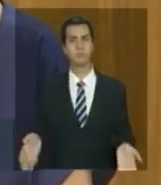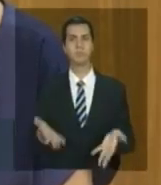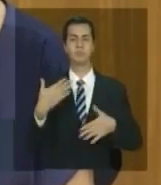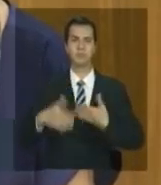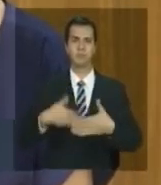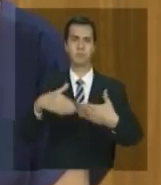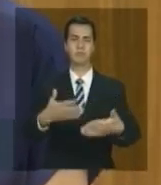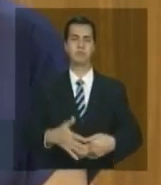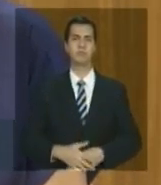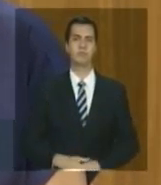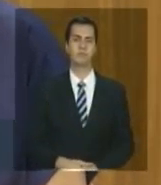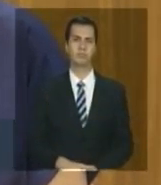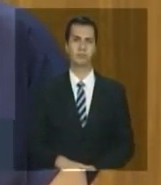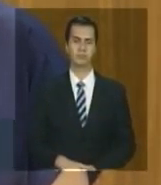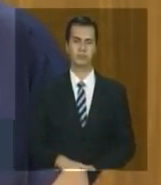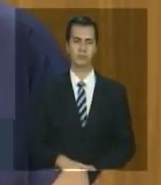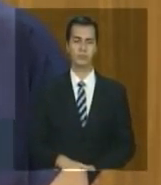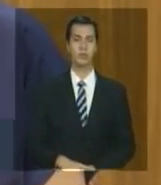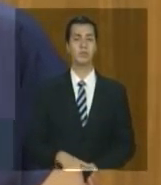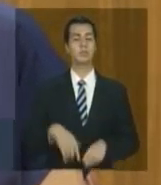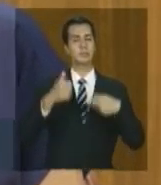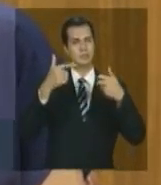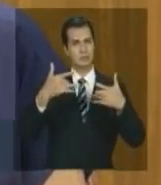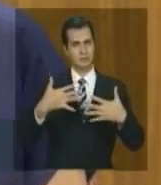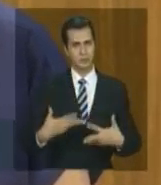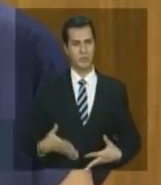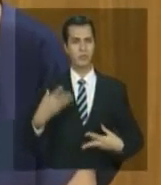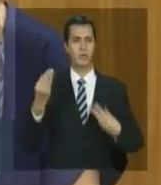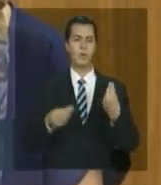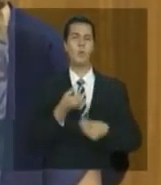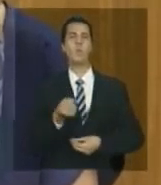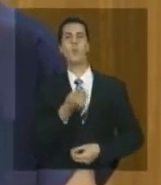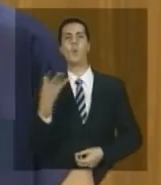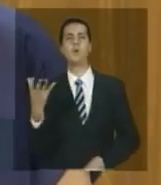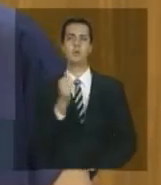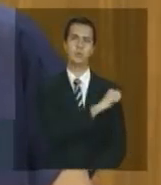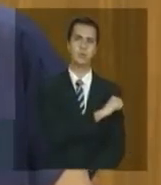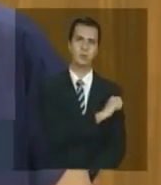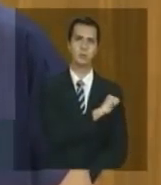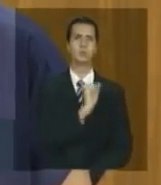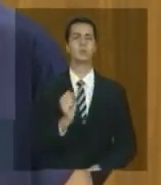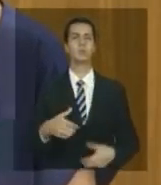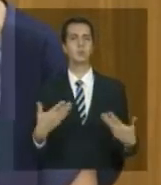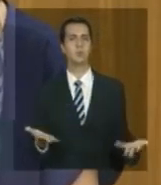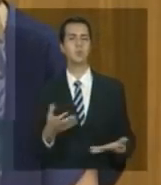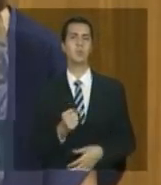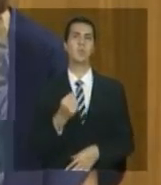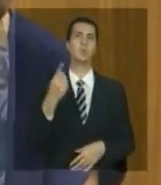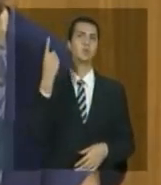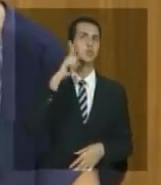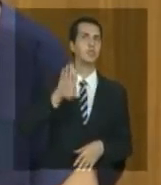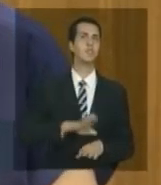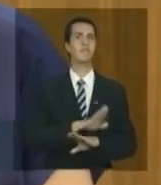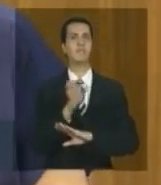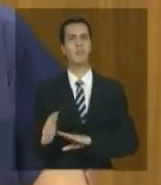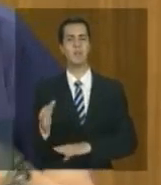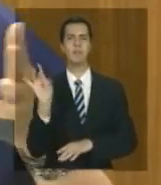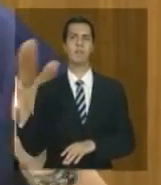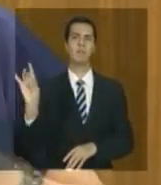Sem Fronteiras. Maiores detalhes ainda sobre o número, quantos estudantes vão e quando para cada uma